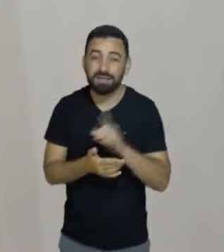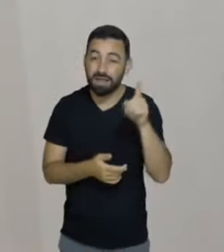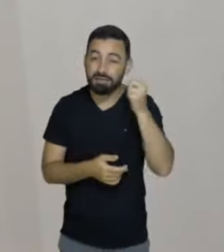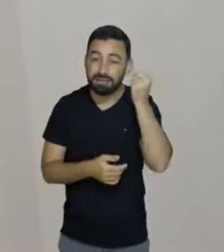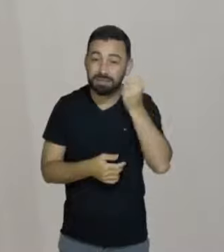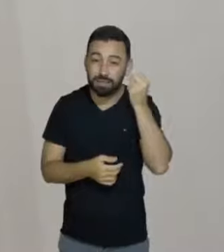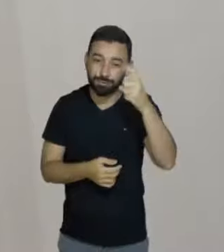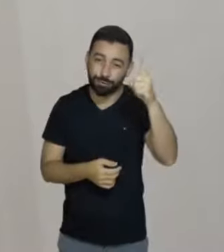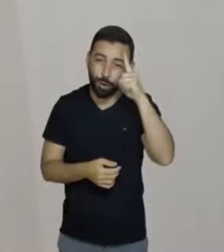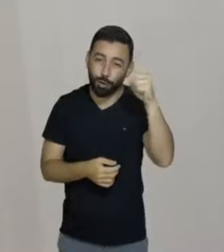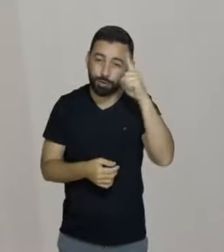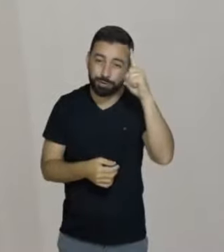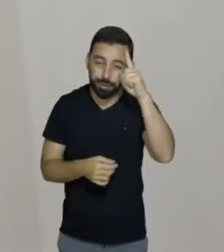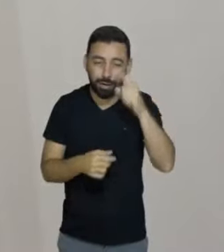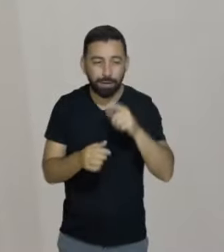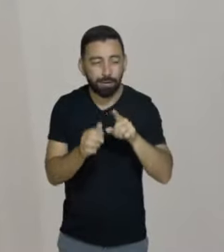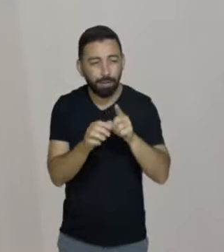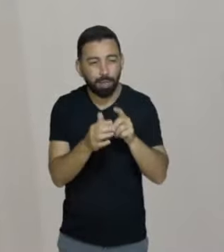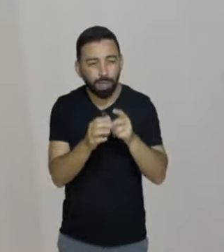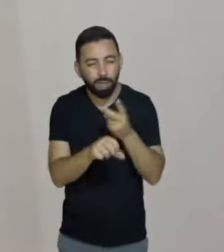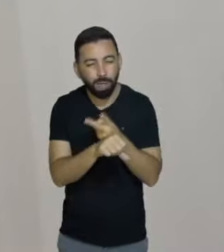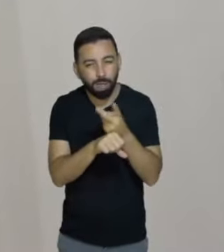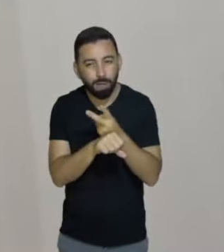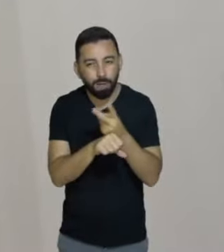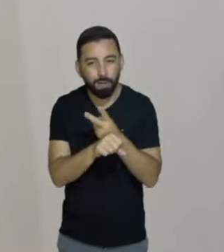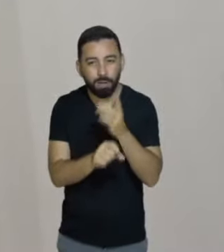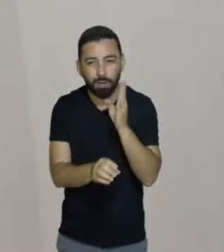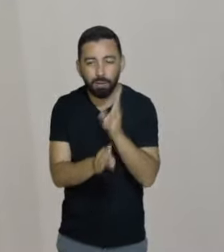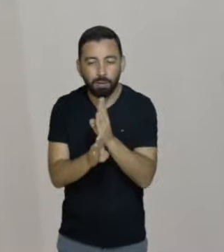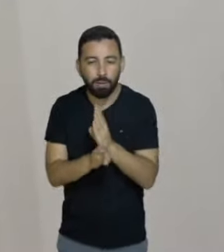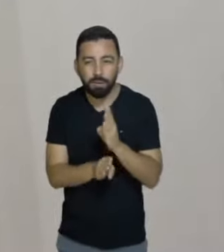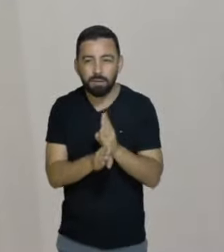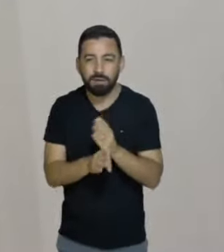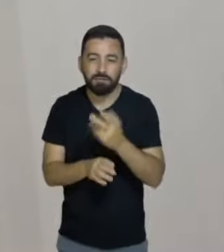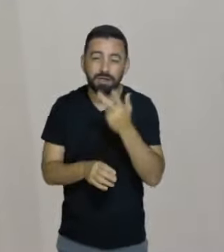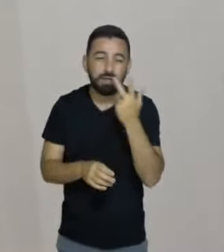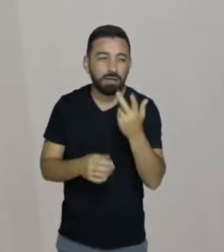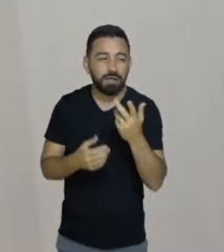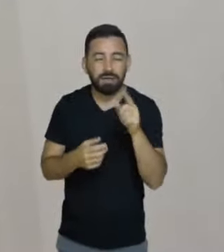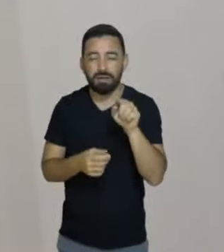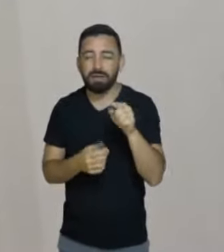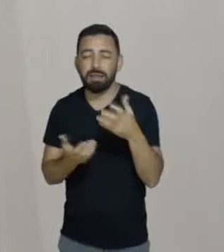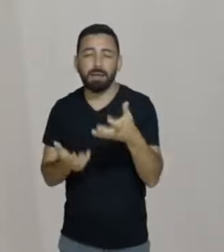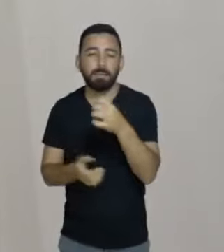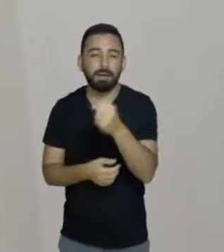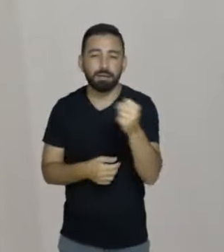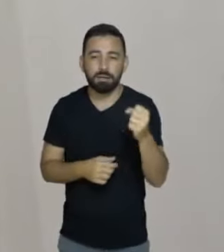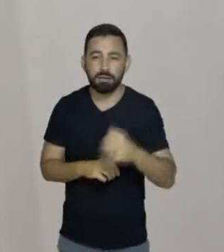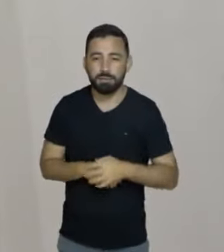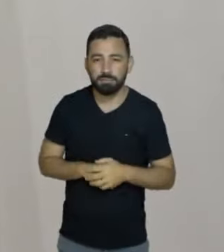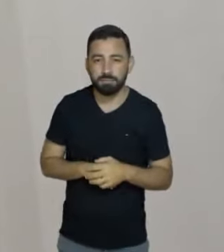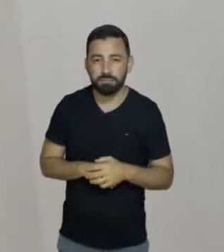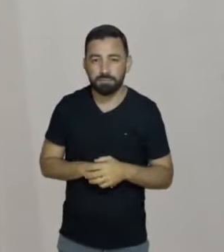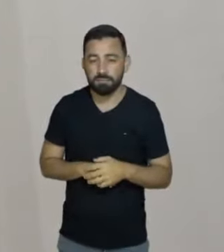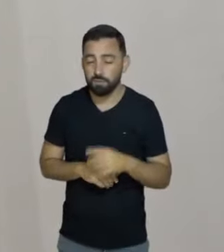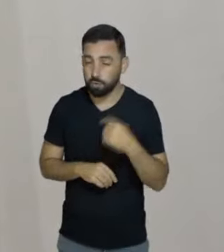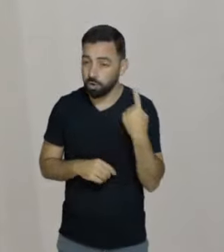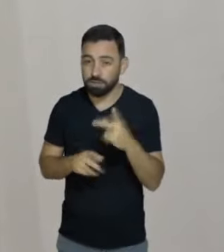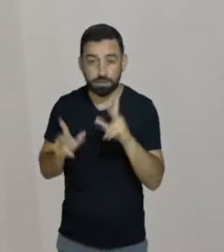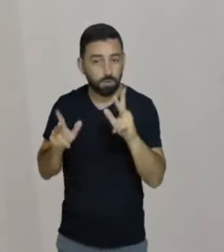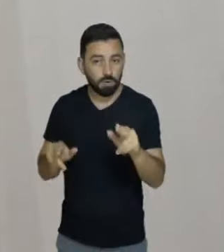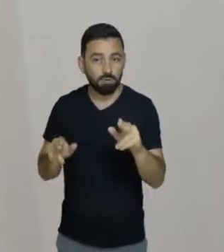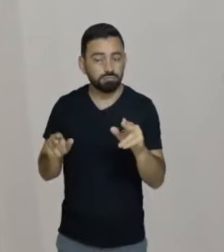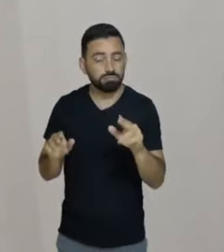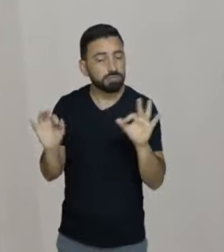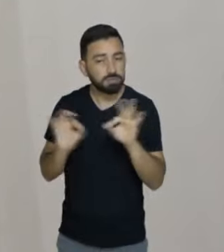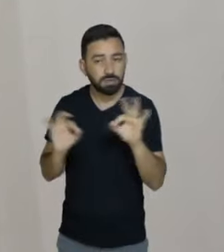dia tentava encontrar um problema, chamando inclusive do presidente de genocida. Nós não vamos fazer dessa forma. Nós